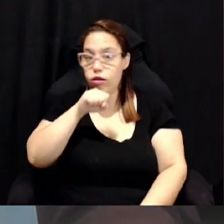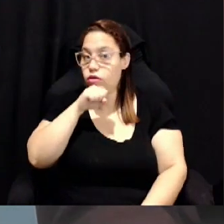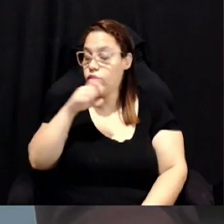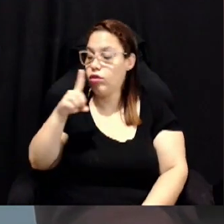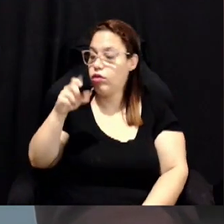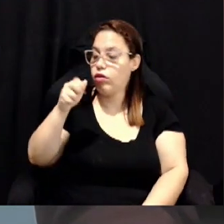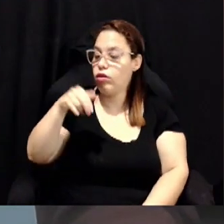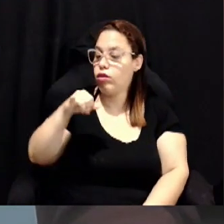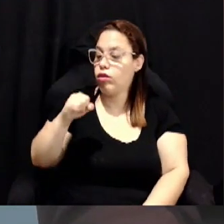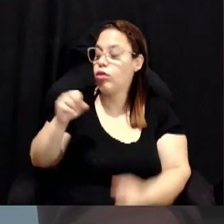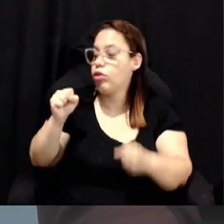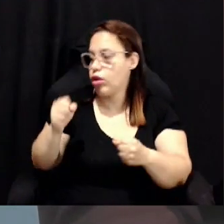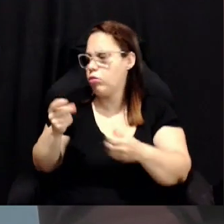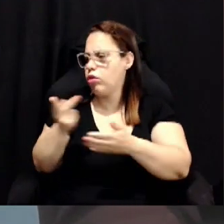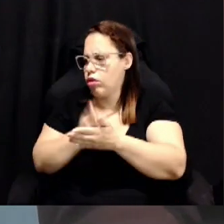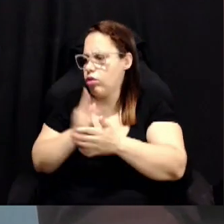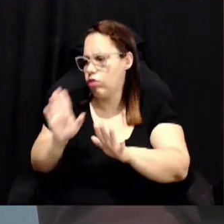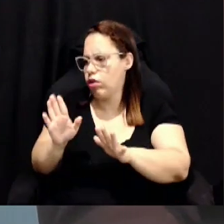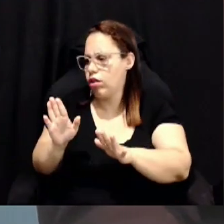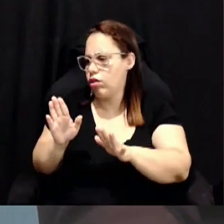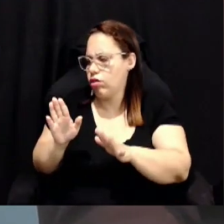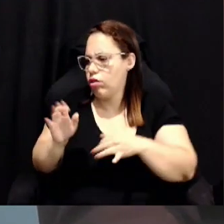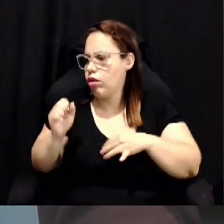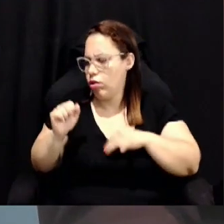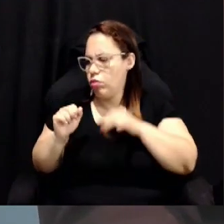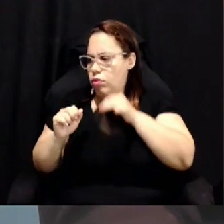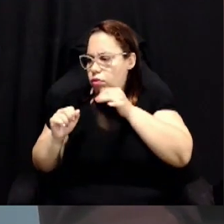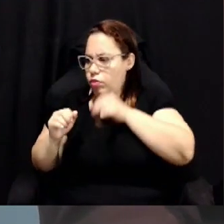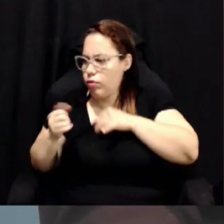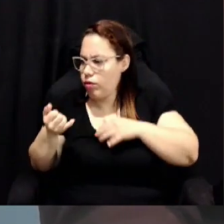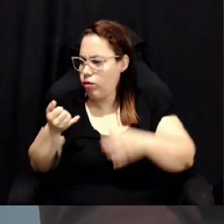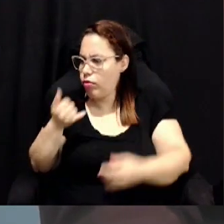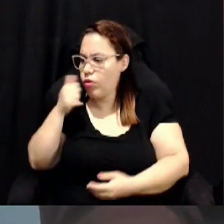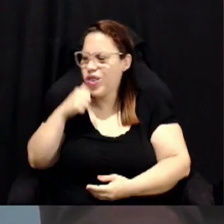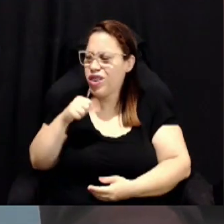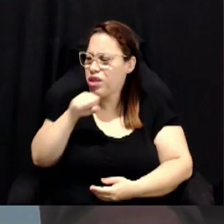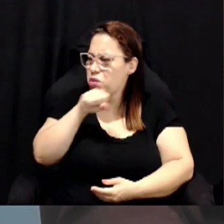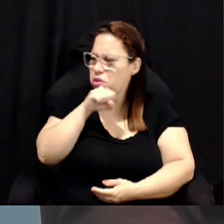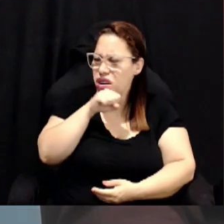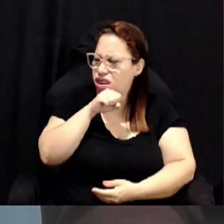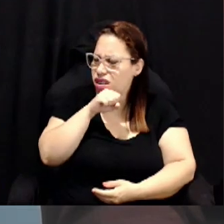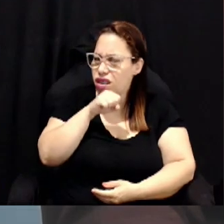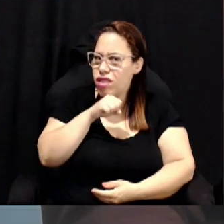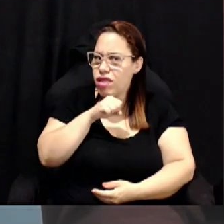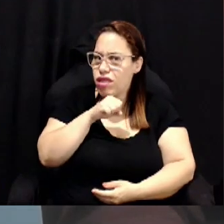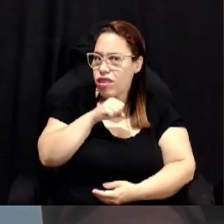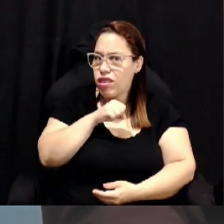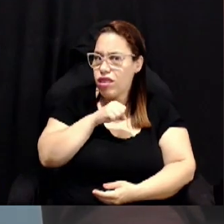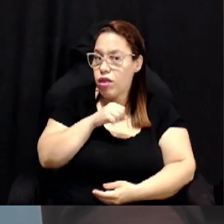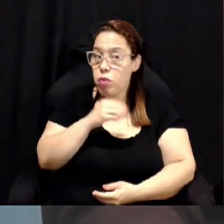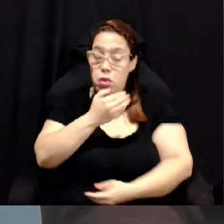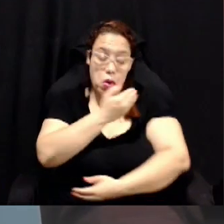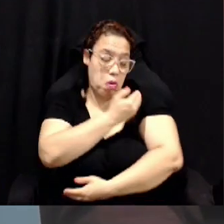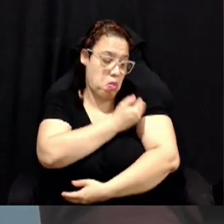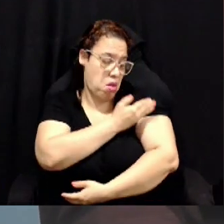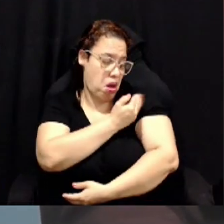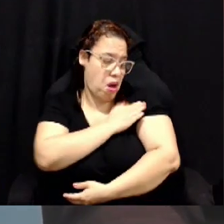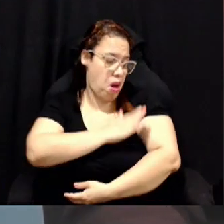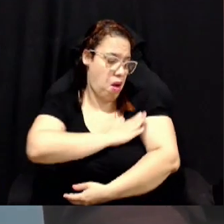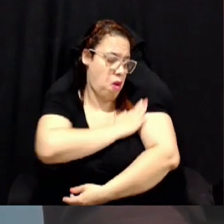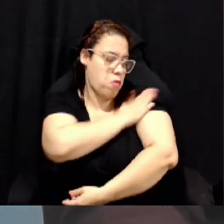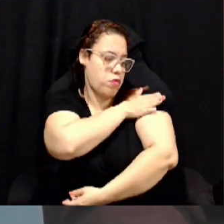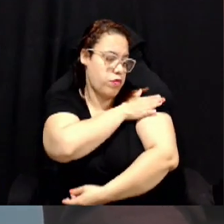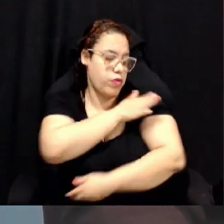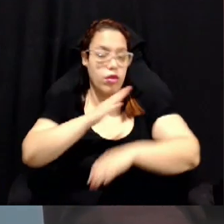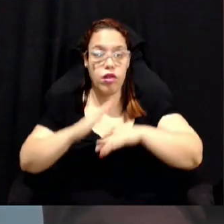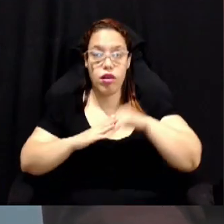me corrigir se eu estiver errado. Muitas mães, às vezes, pelo preconceito, pelo tratamento, às vezes não quer